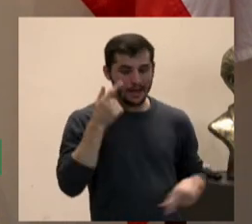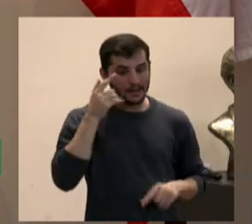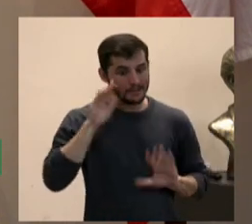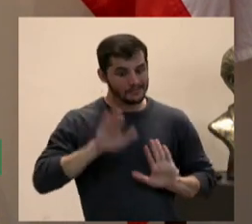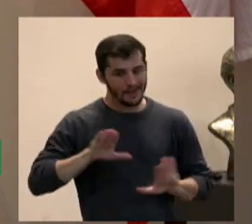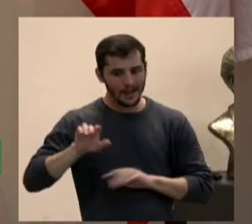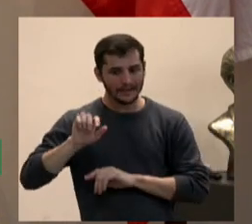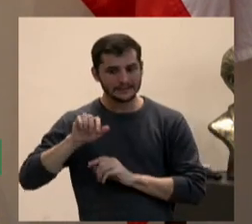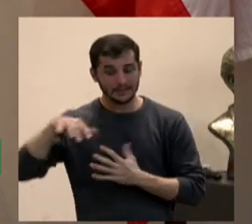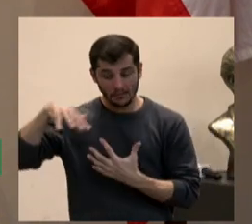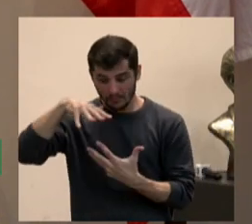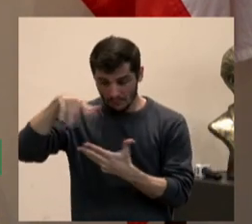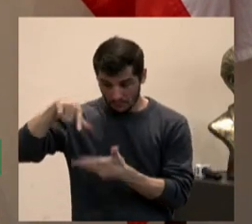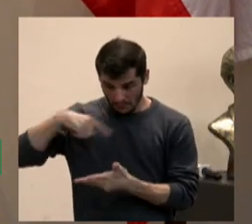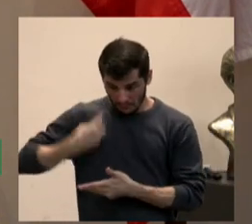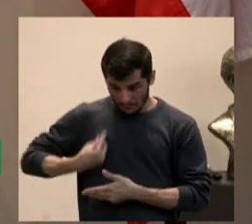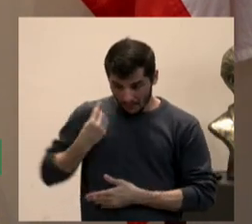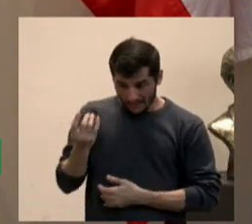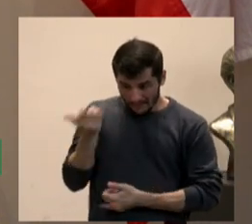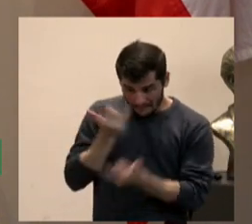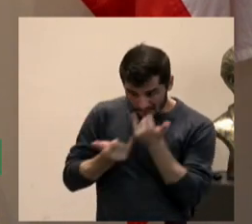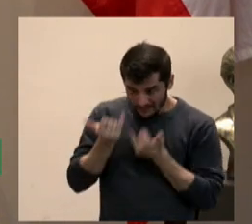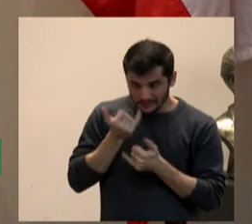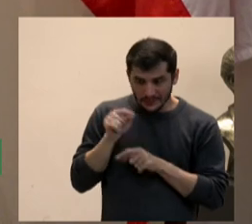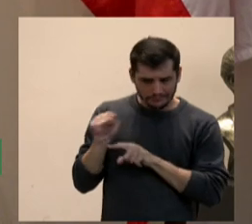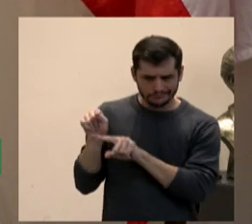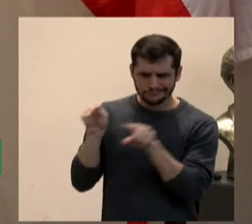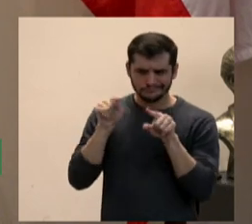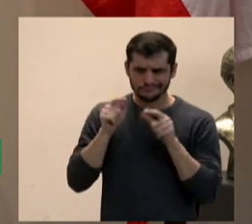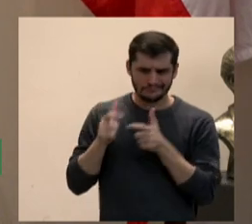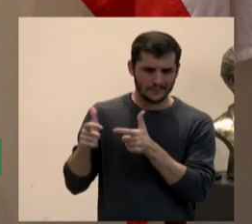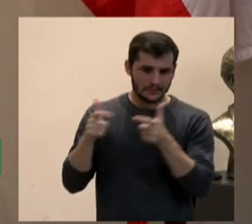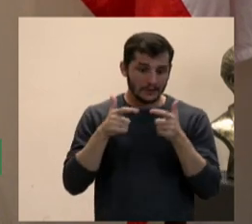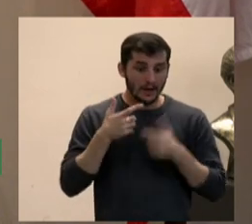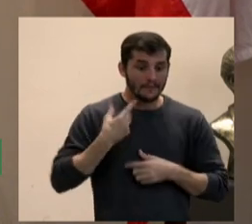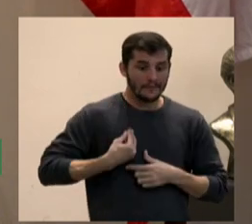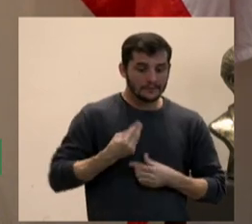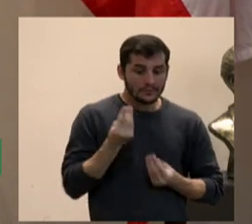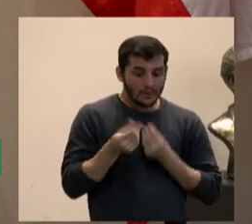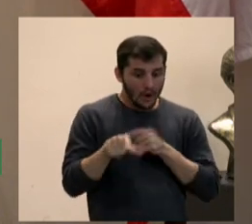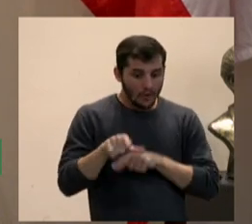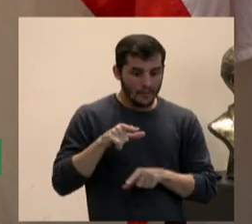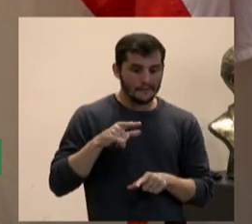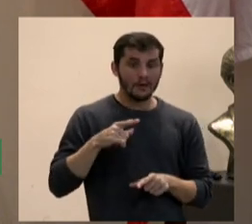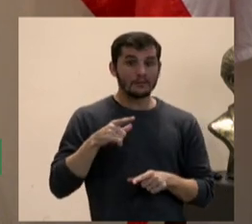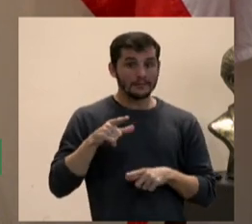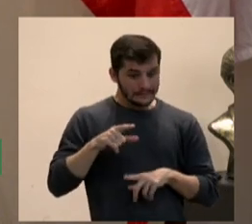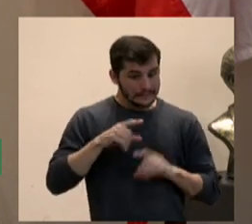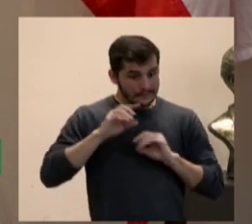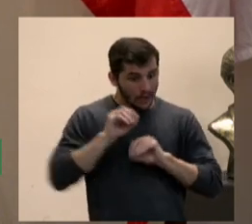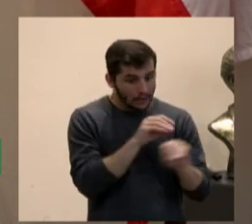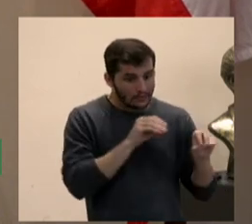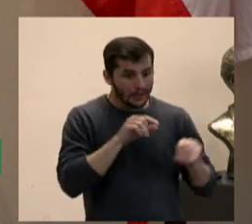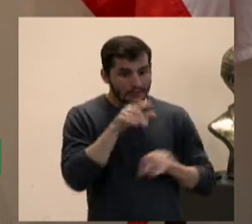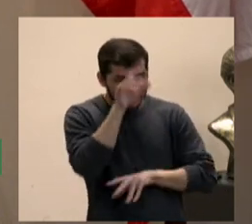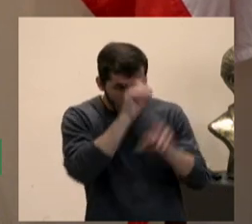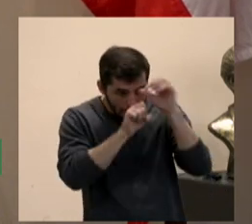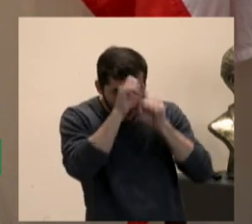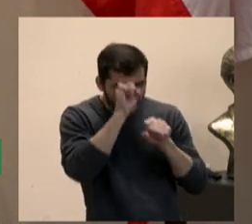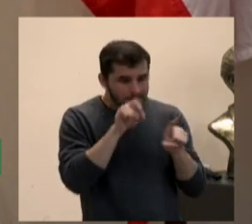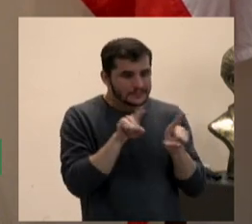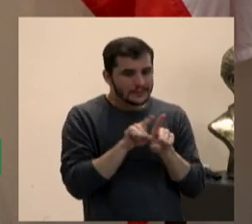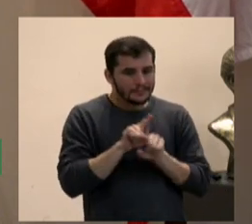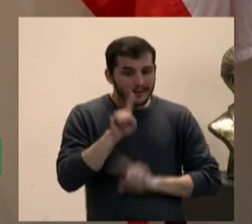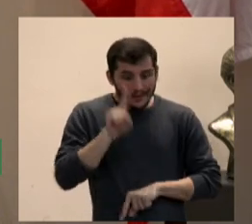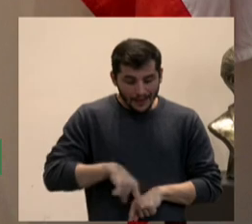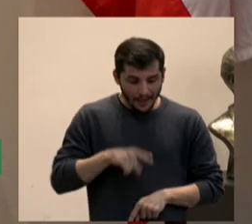para nós, em toda parte, em todo lugar, que a educação, que a aprendizagem se dá até do